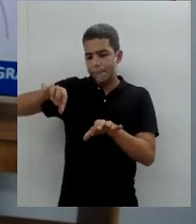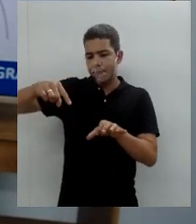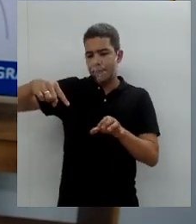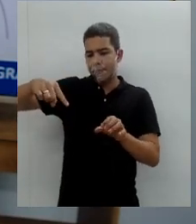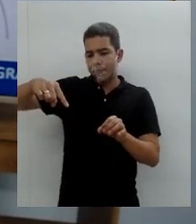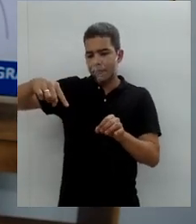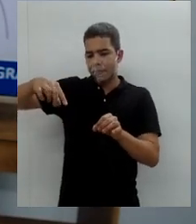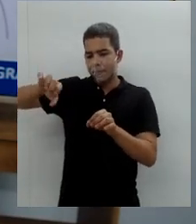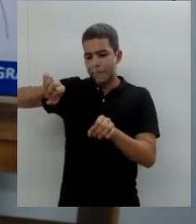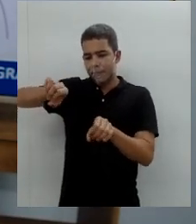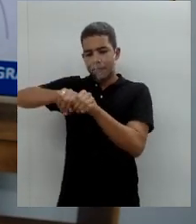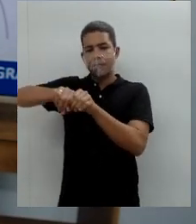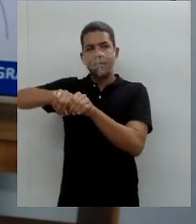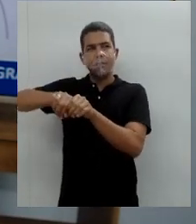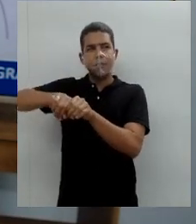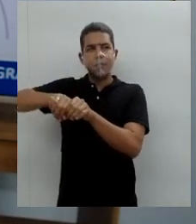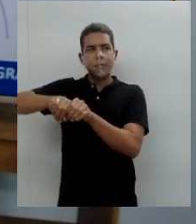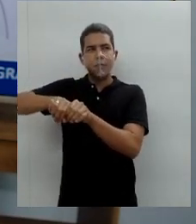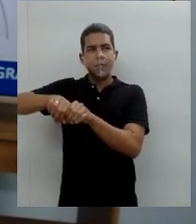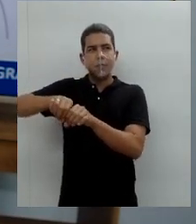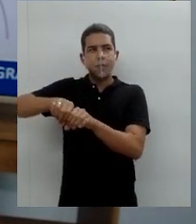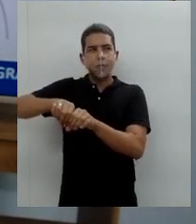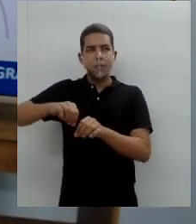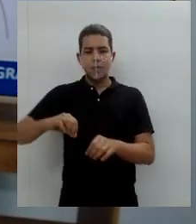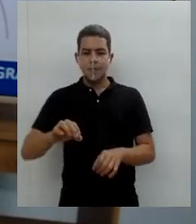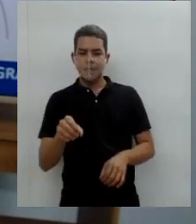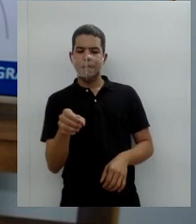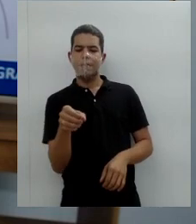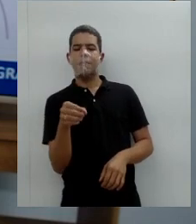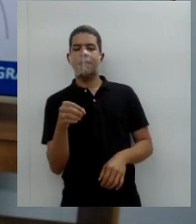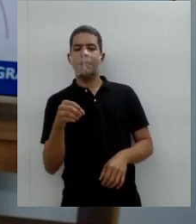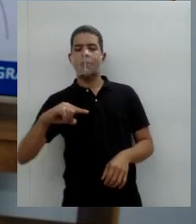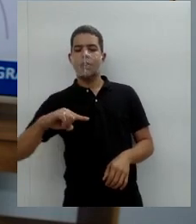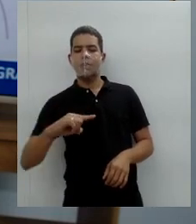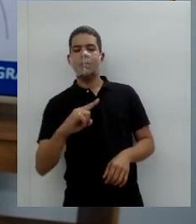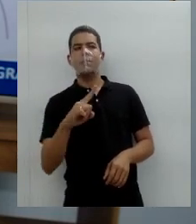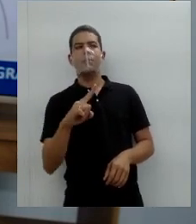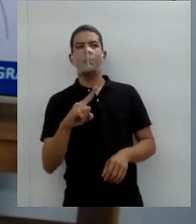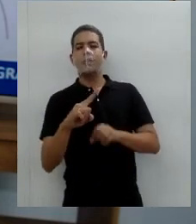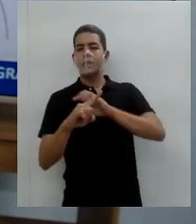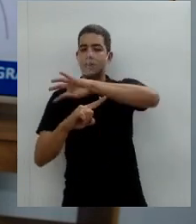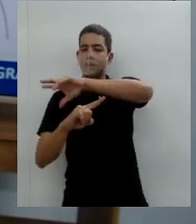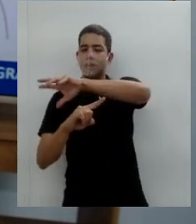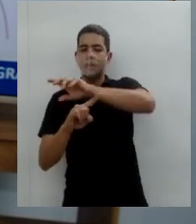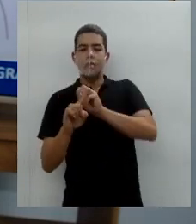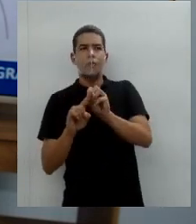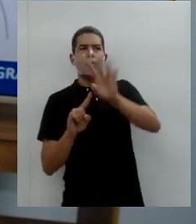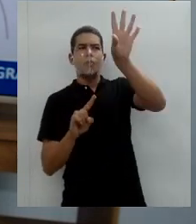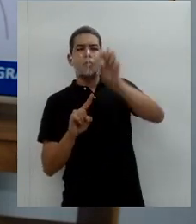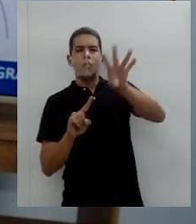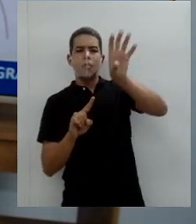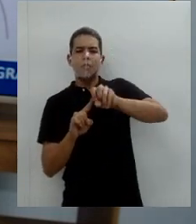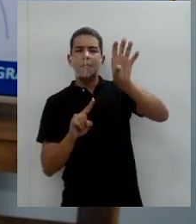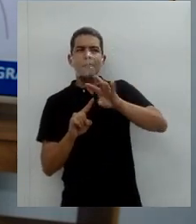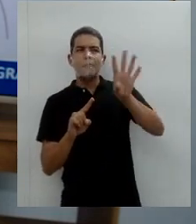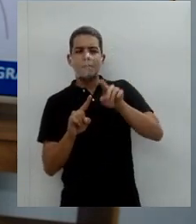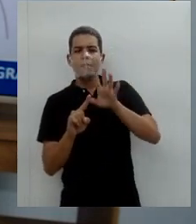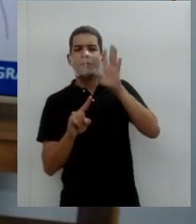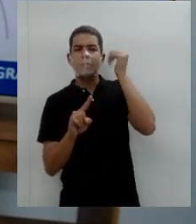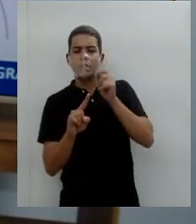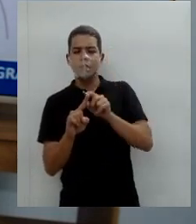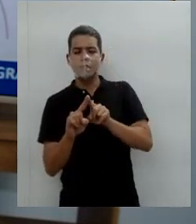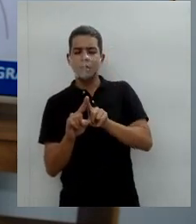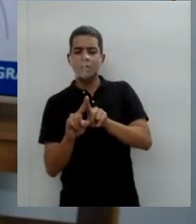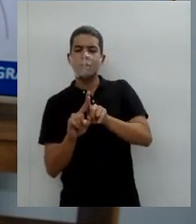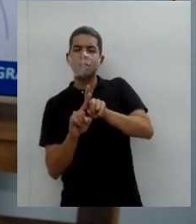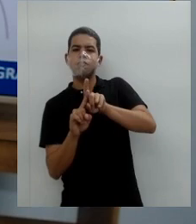pega essa mangueira e coloca a mangueira de forma inclinada e liga a torneira. Tu vai perceber que a água ela vai sair desse